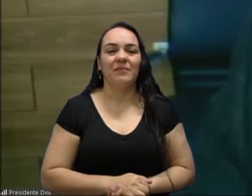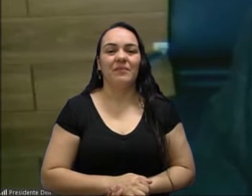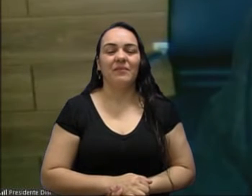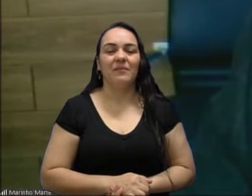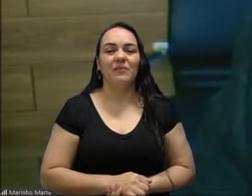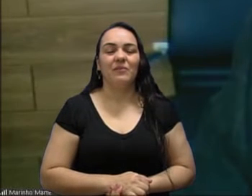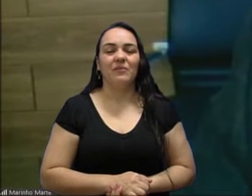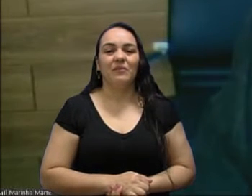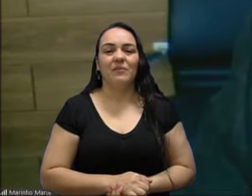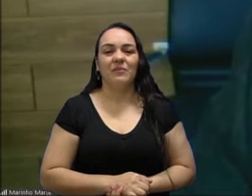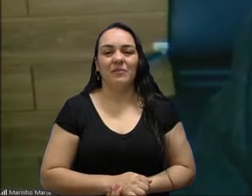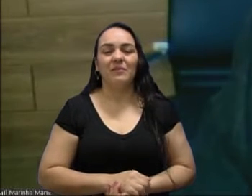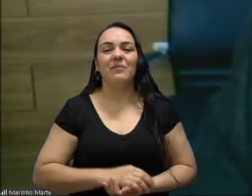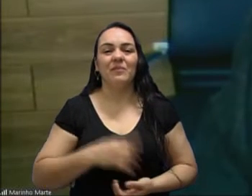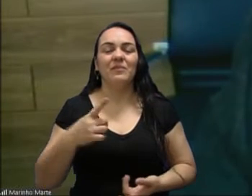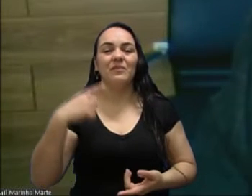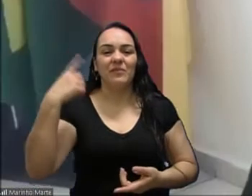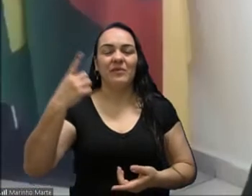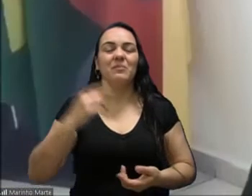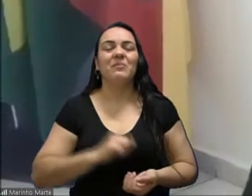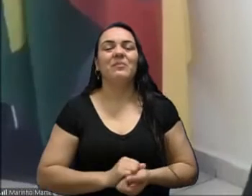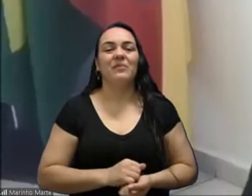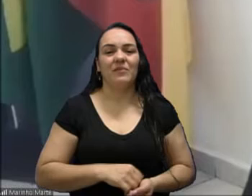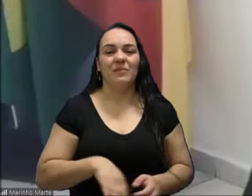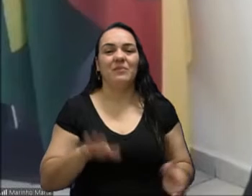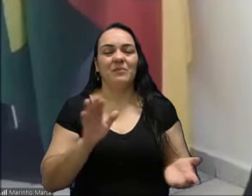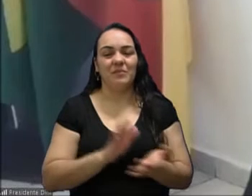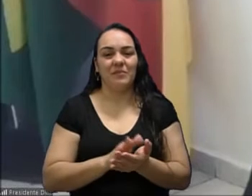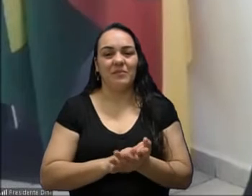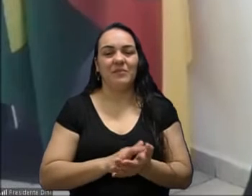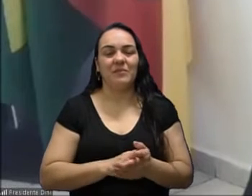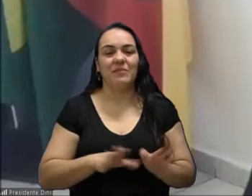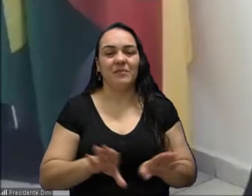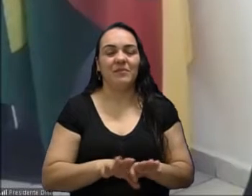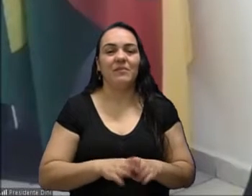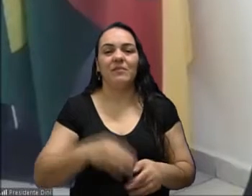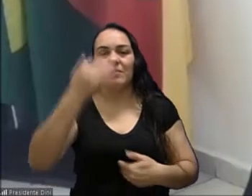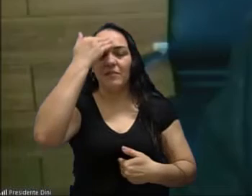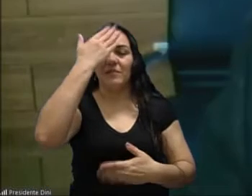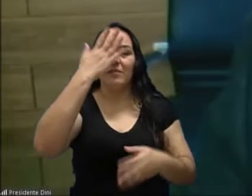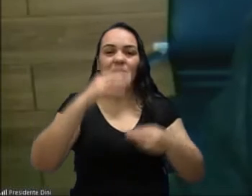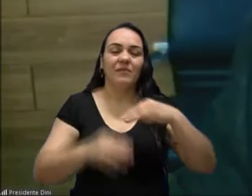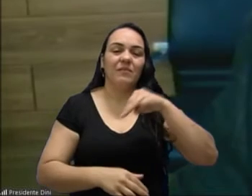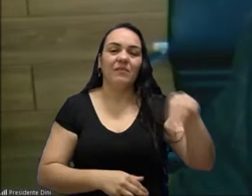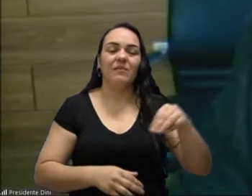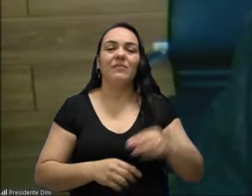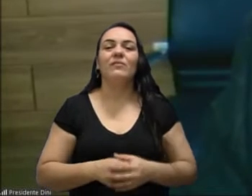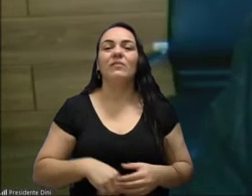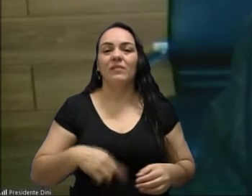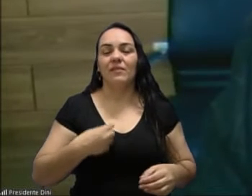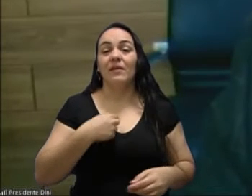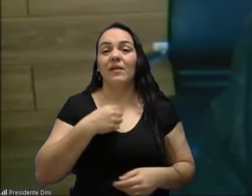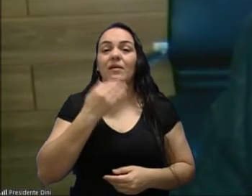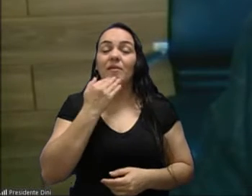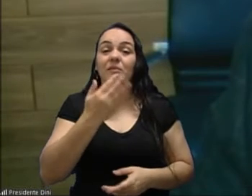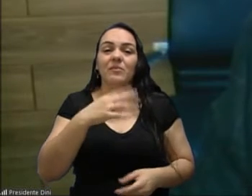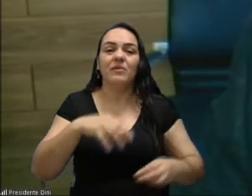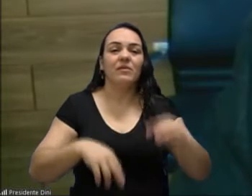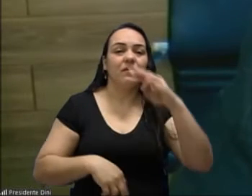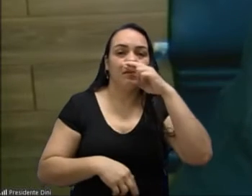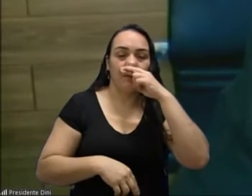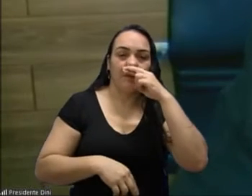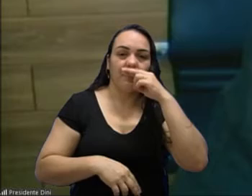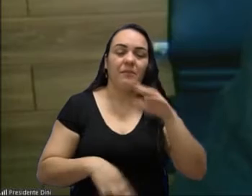Depois eu te faço uma saudação, com o maior prazer. Obrigado, Mário, o vereador Rodrigo Manga, o senhor quer pedir uma questão de ordem?